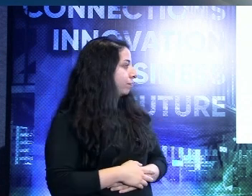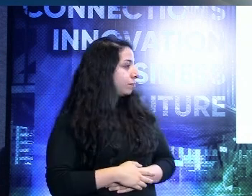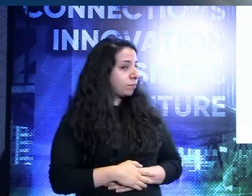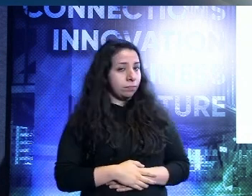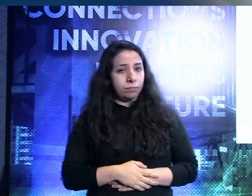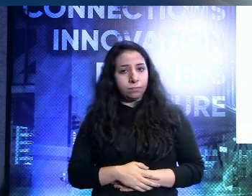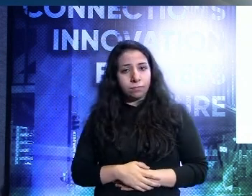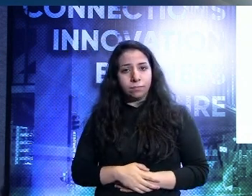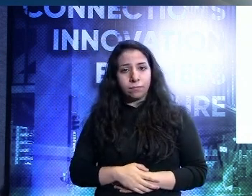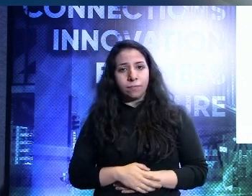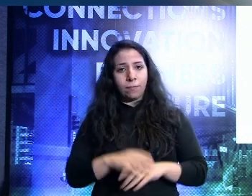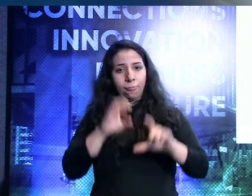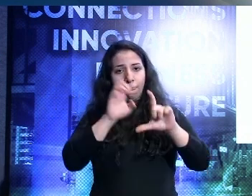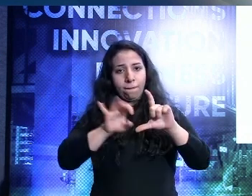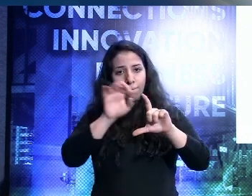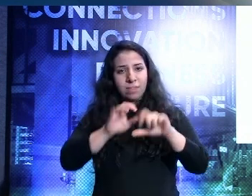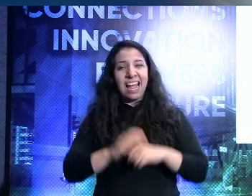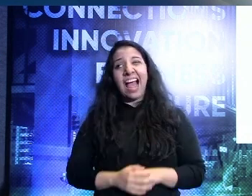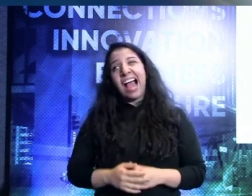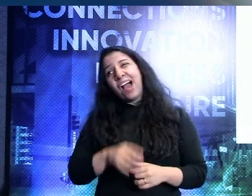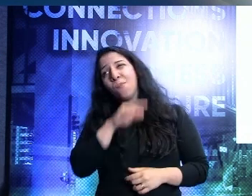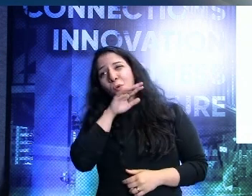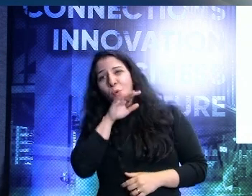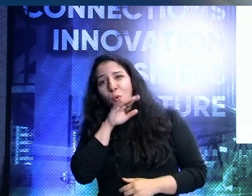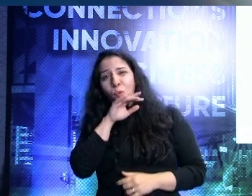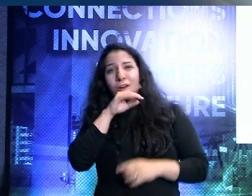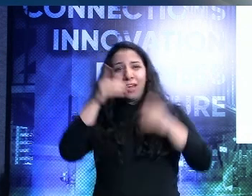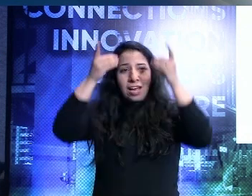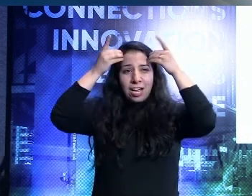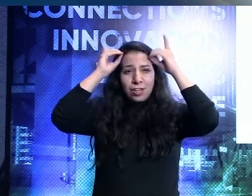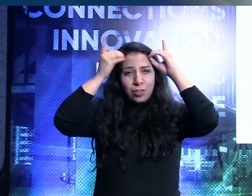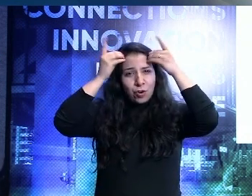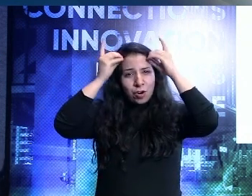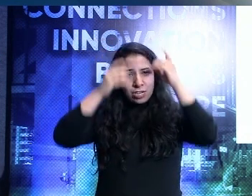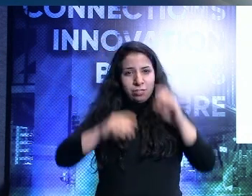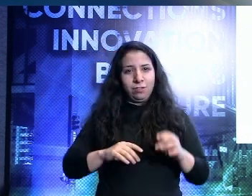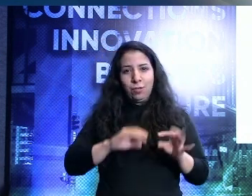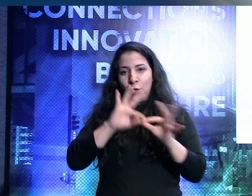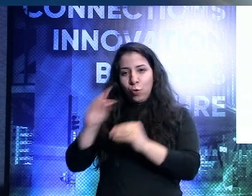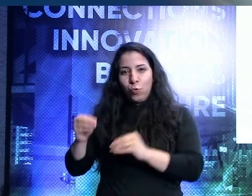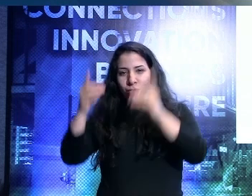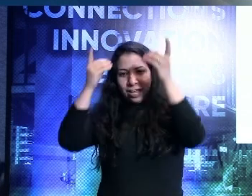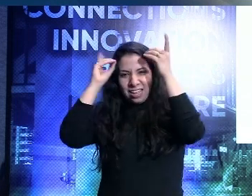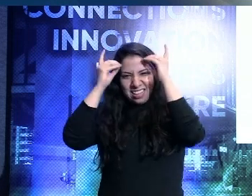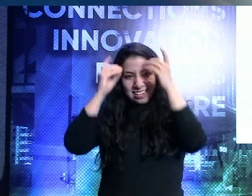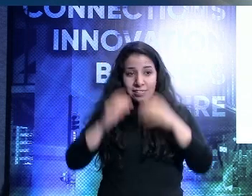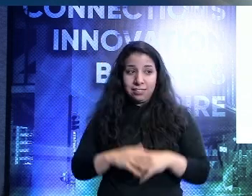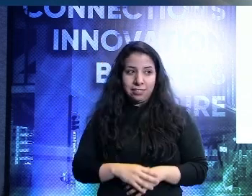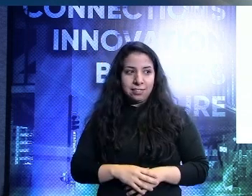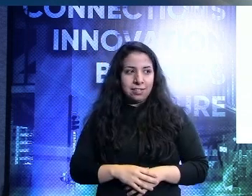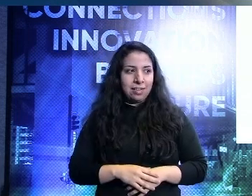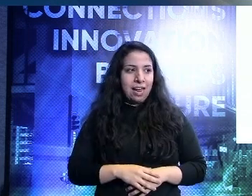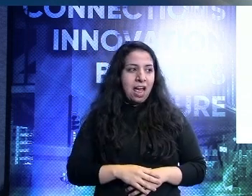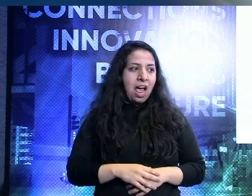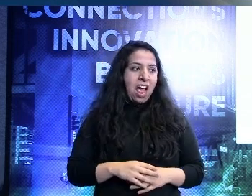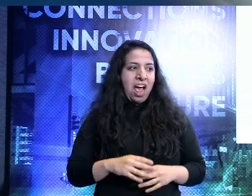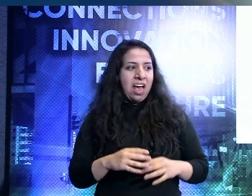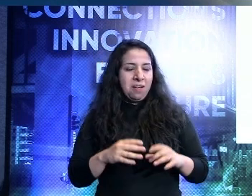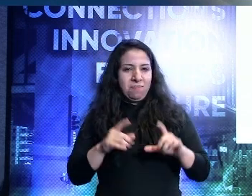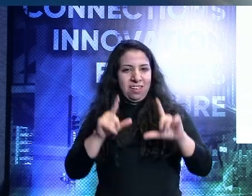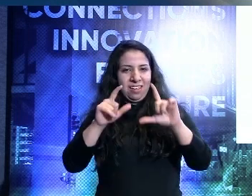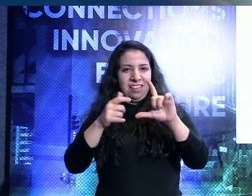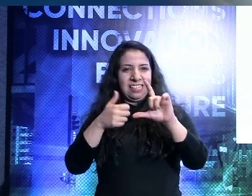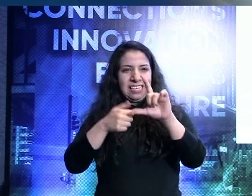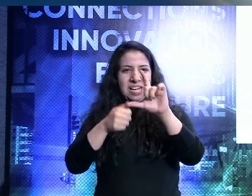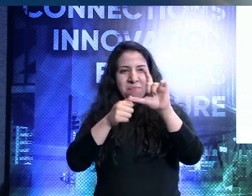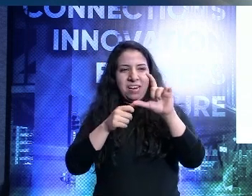conseguiu, putz, meu Android está meio zoado. Eu amo Android, eu sou Android, tá? Só tinha Android aqui, ó. Meu Android está meio zoado, não abriu a câmera a tempo, enfim.